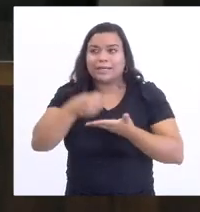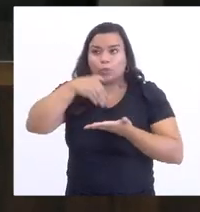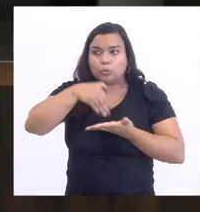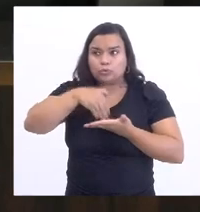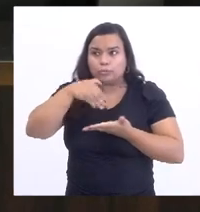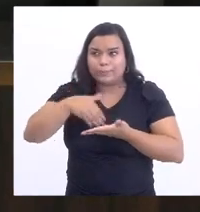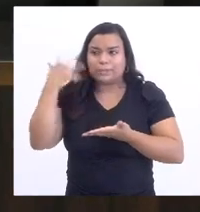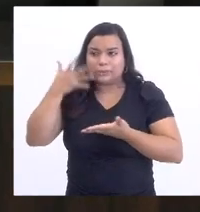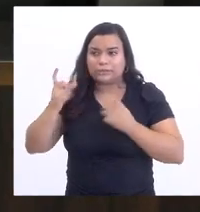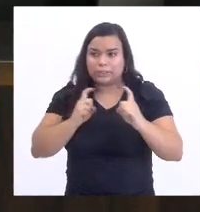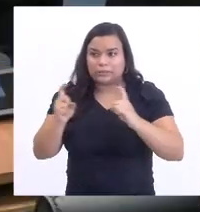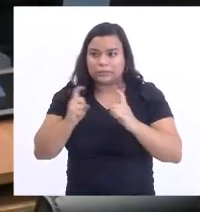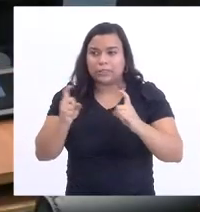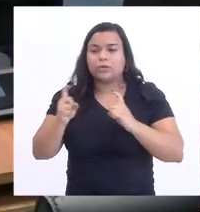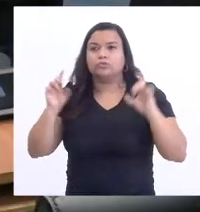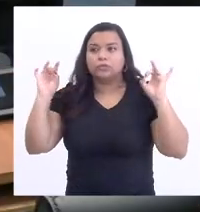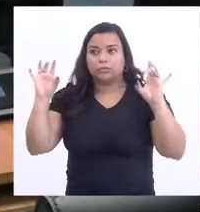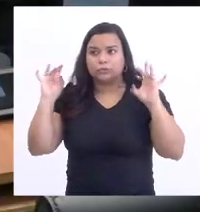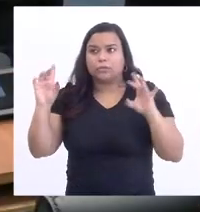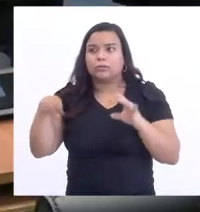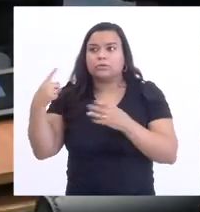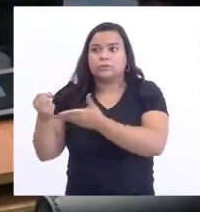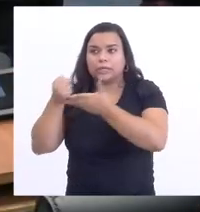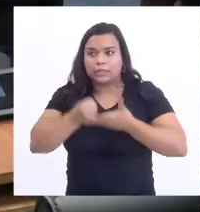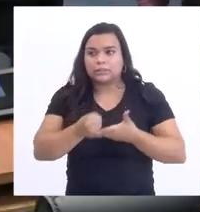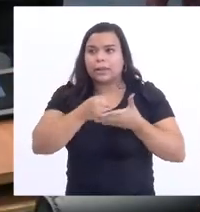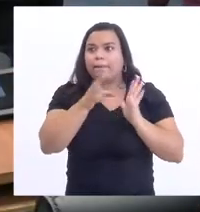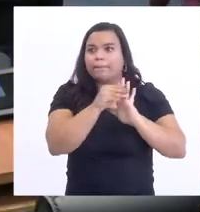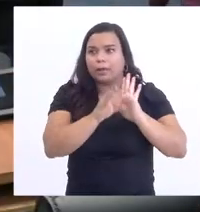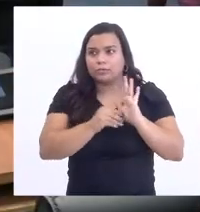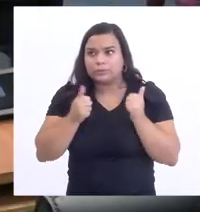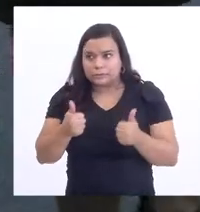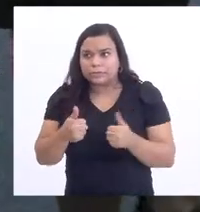ok? Presidente, um esclarecimento.